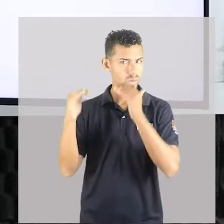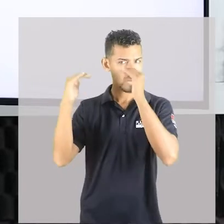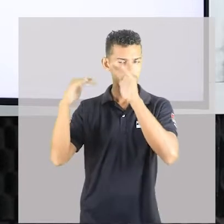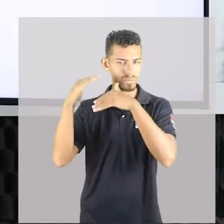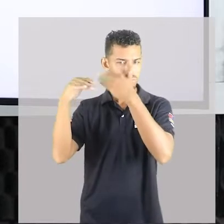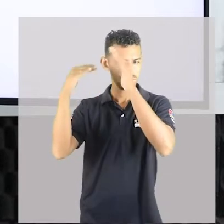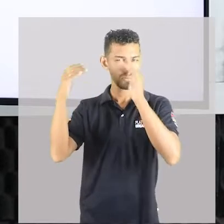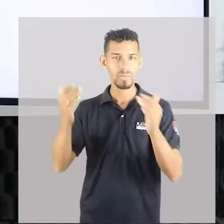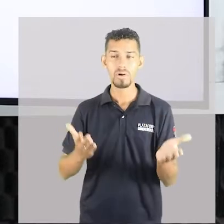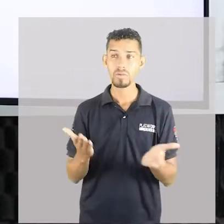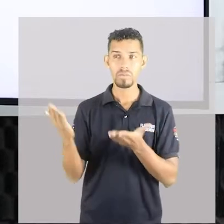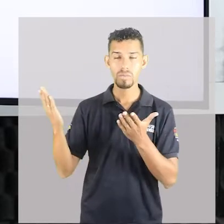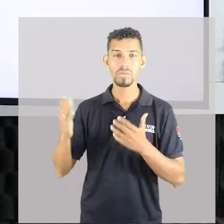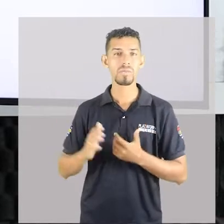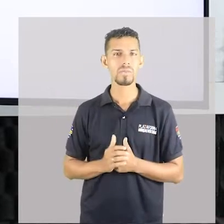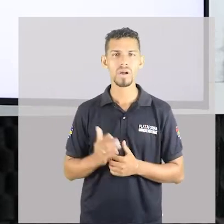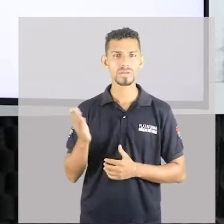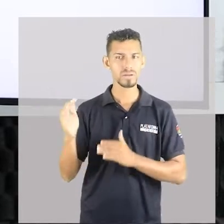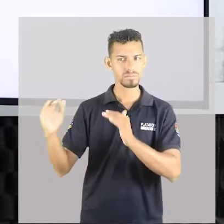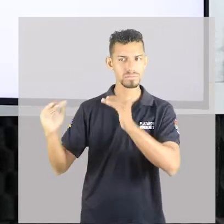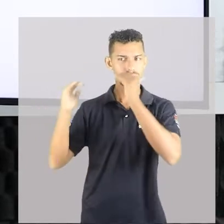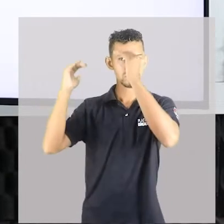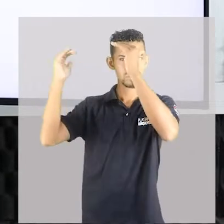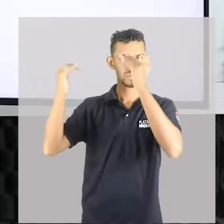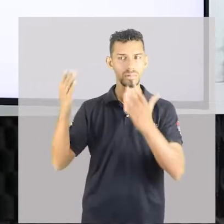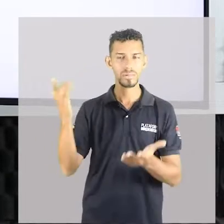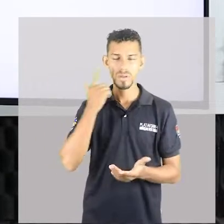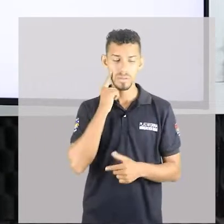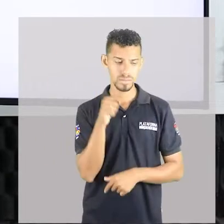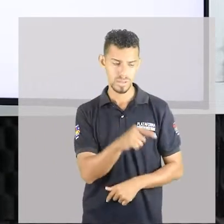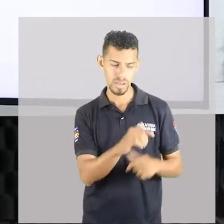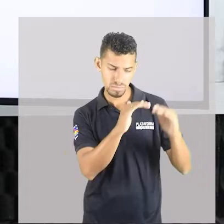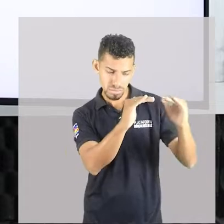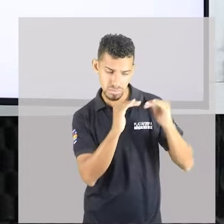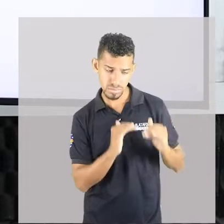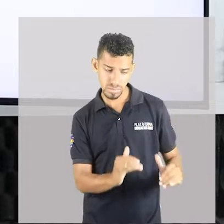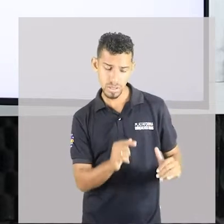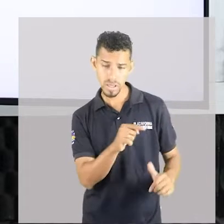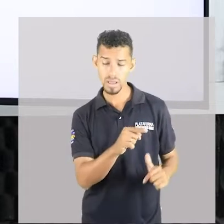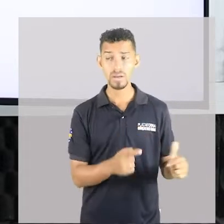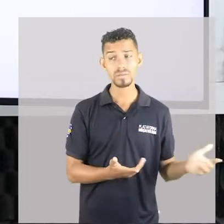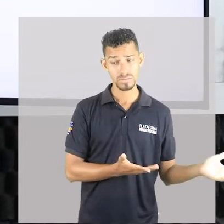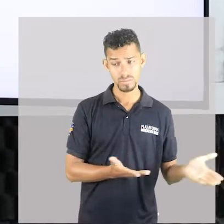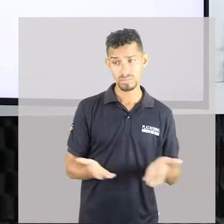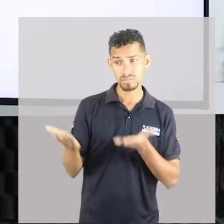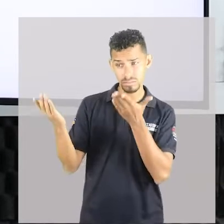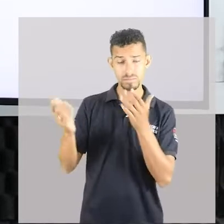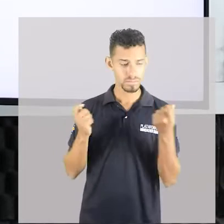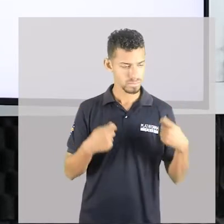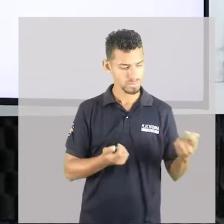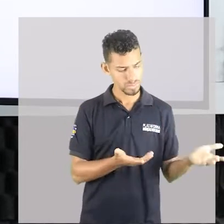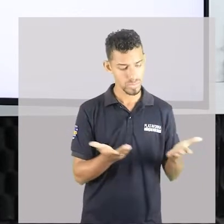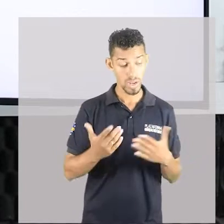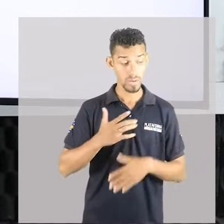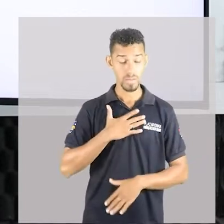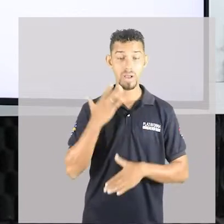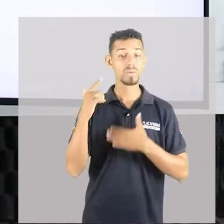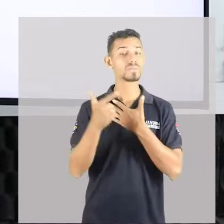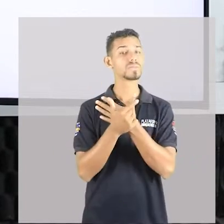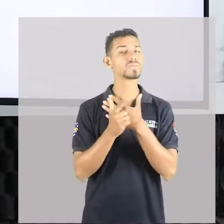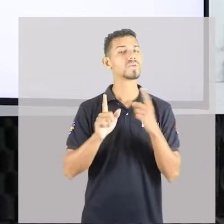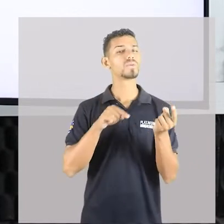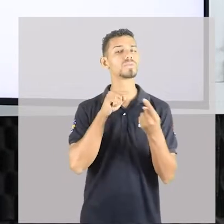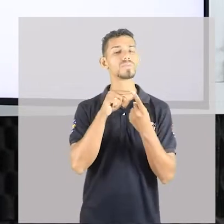nomenclatura mais atual, está no outro patamar, um patamar mais abaixo. Eles precisam chegar até onde eu estou. Então, essa é a minha função. E